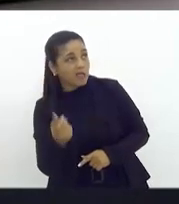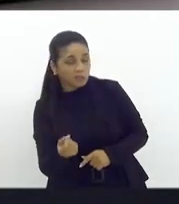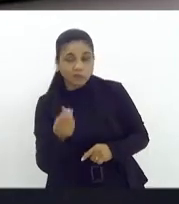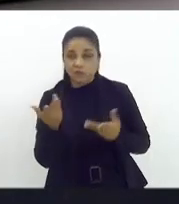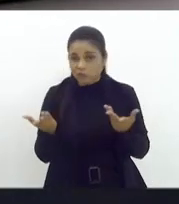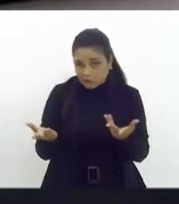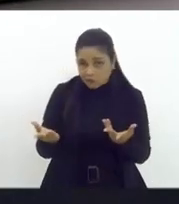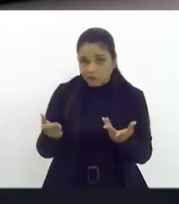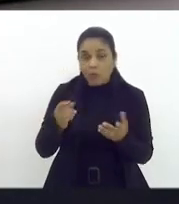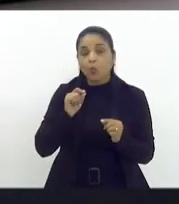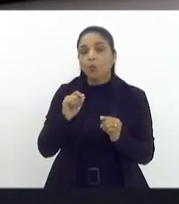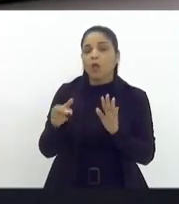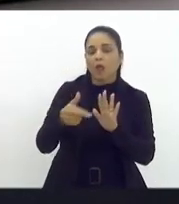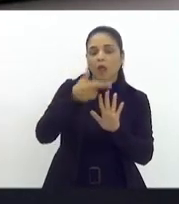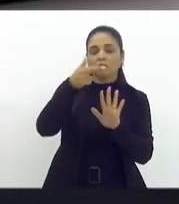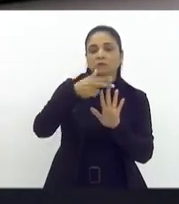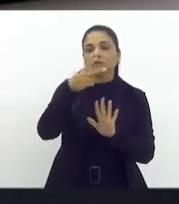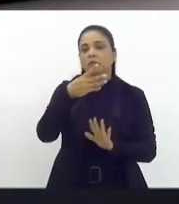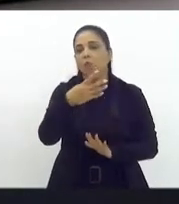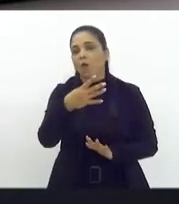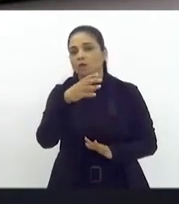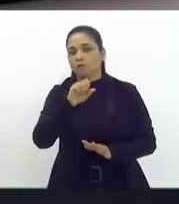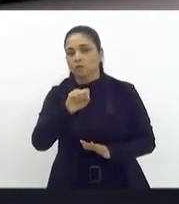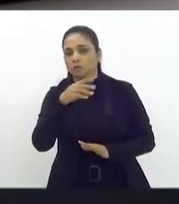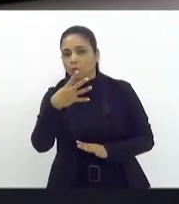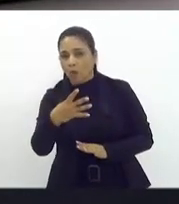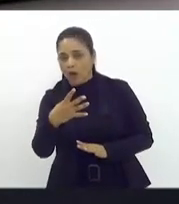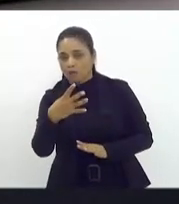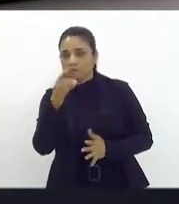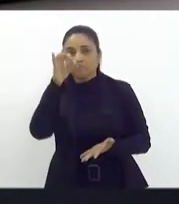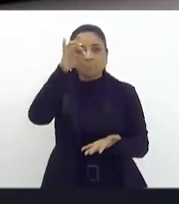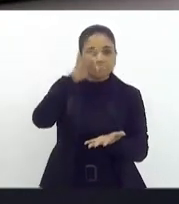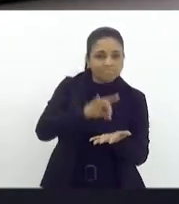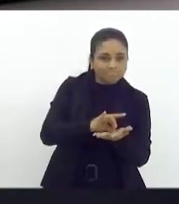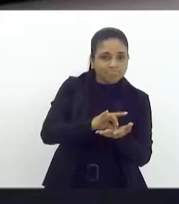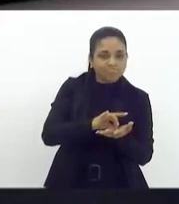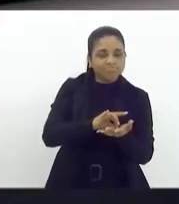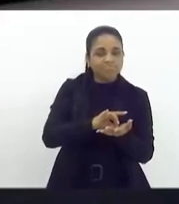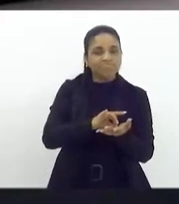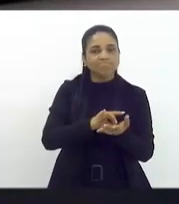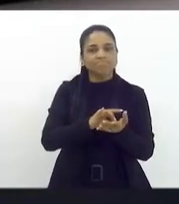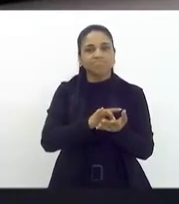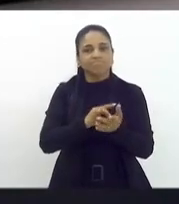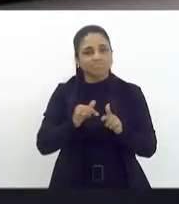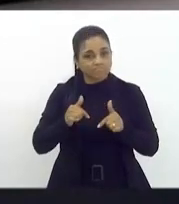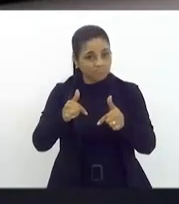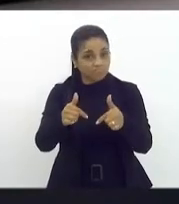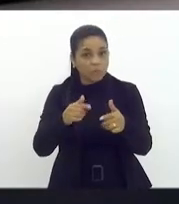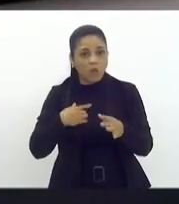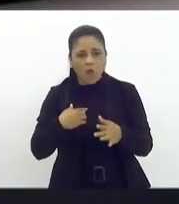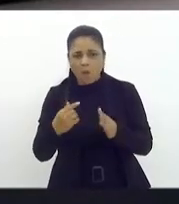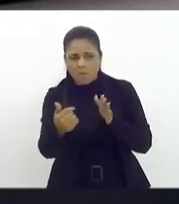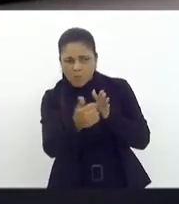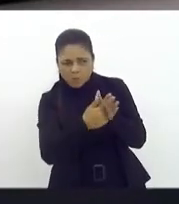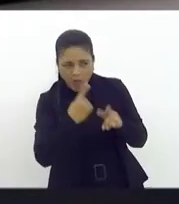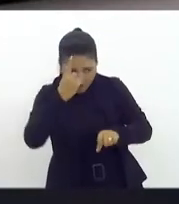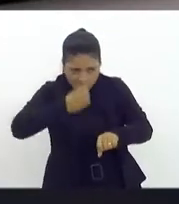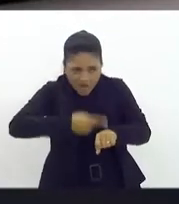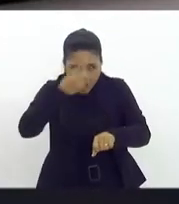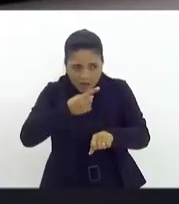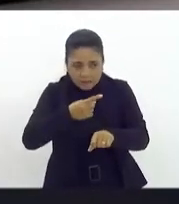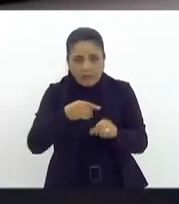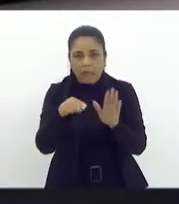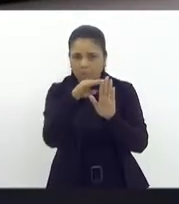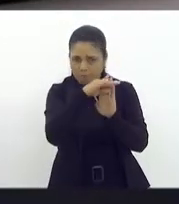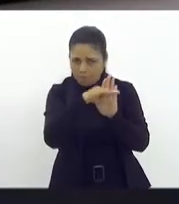falta para a resolução 484 se tornar uma realidade e ela realmente é válida alguém perguntou isso para mim né Ela